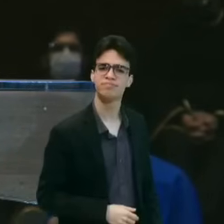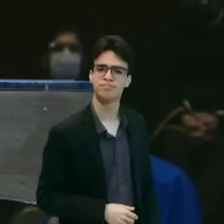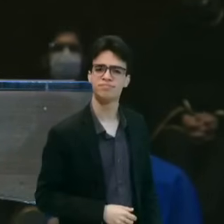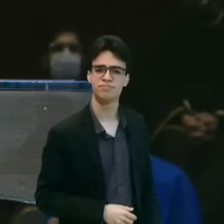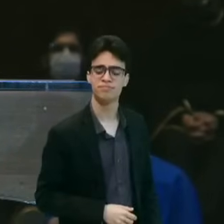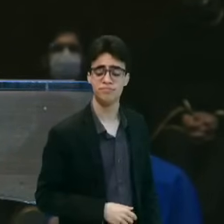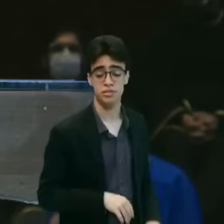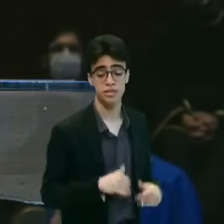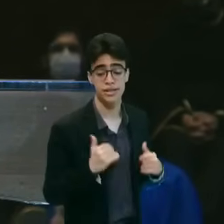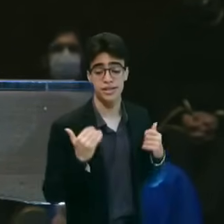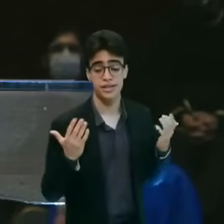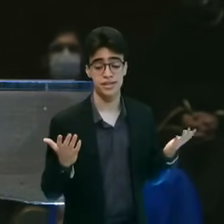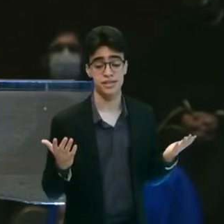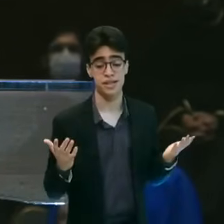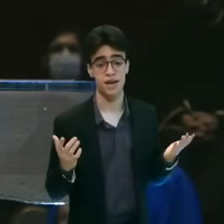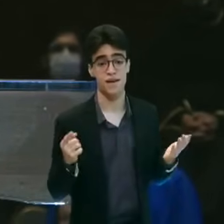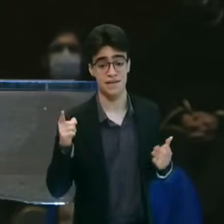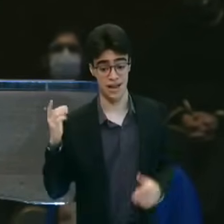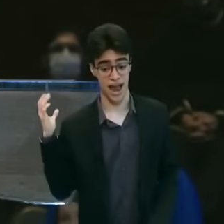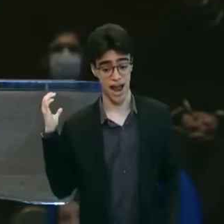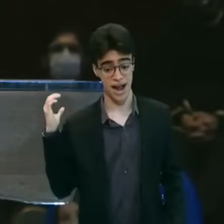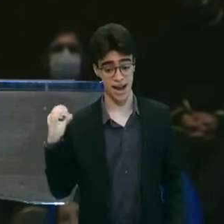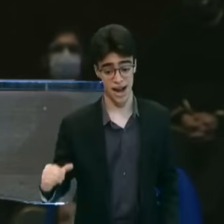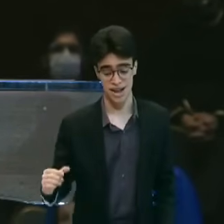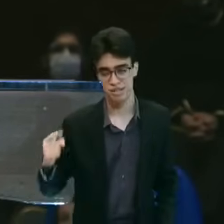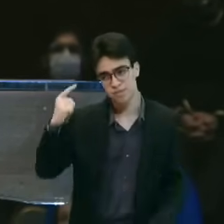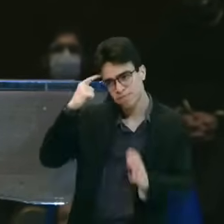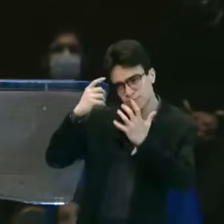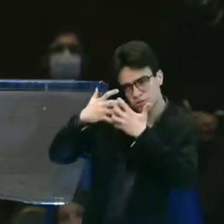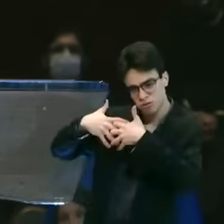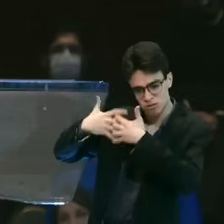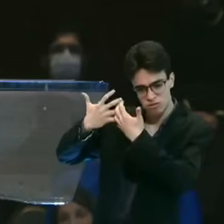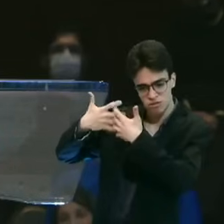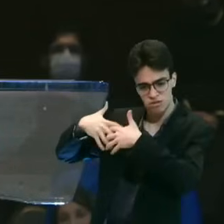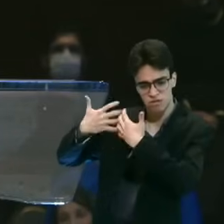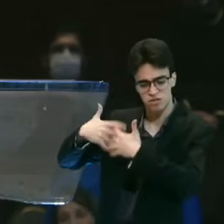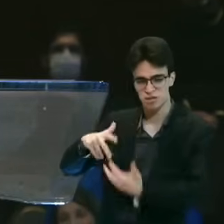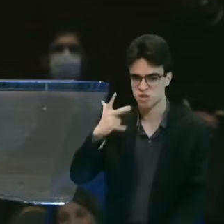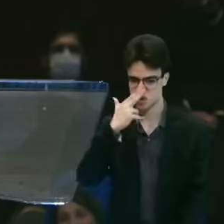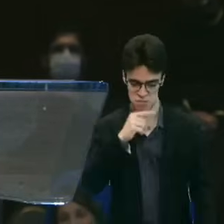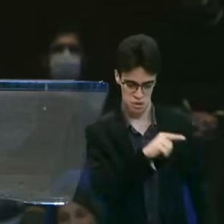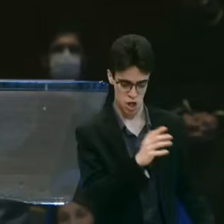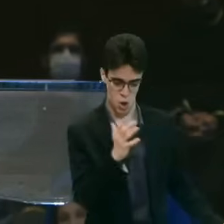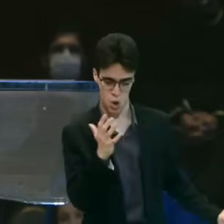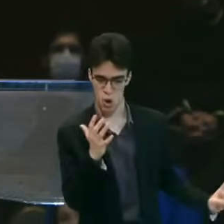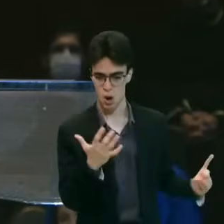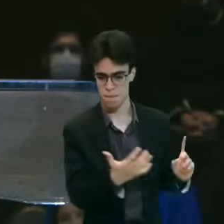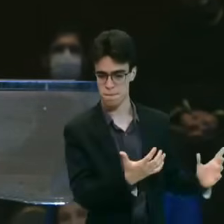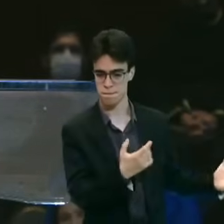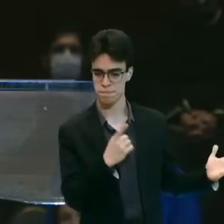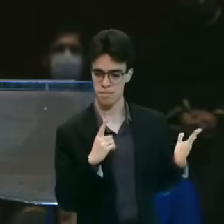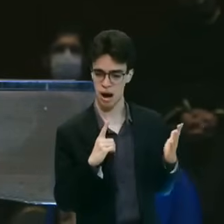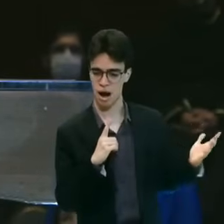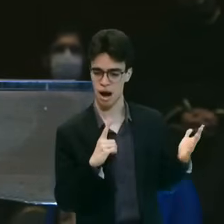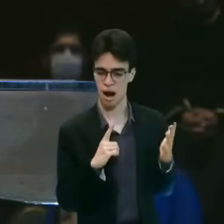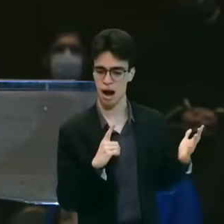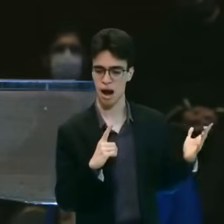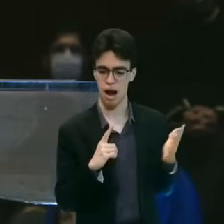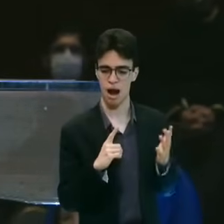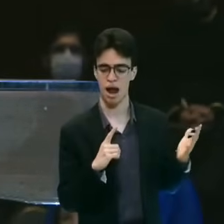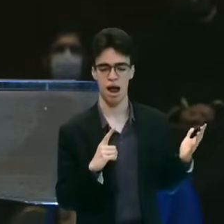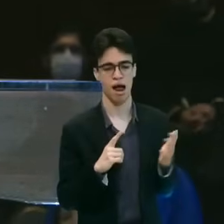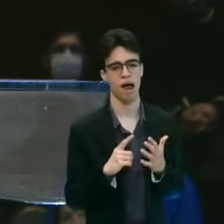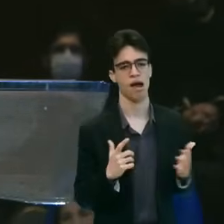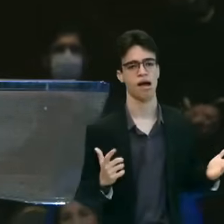E assim, na mente de Caim, Abel se tornara uma ameaça, mas ao